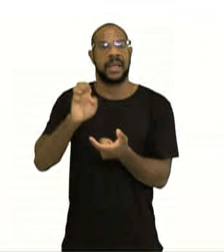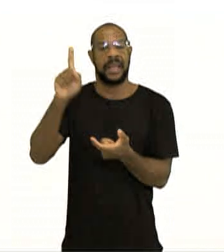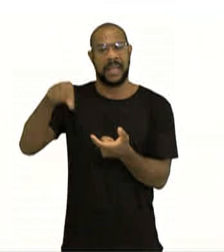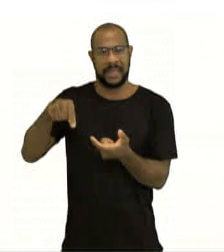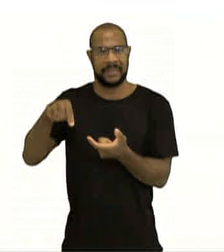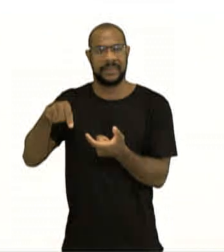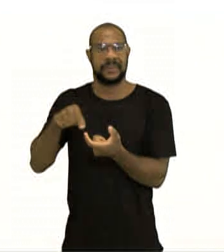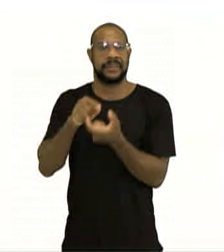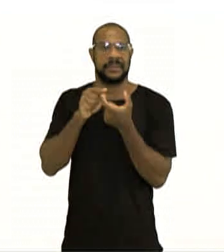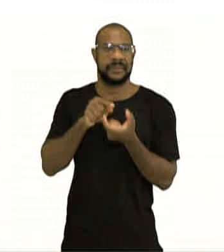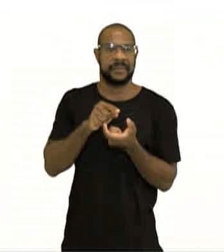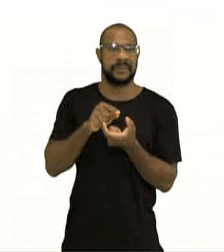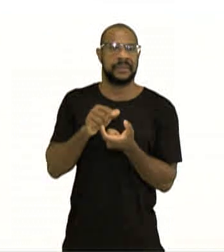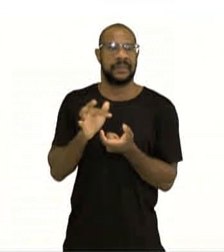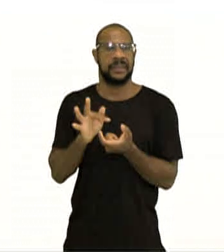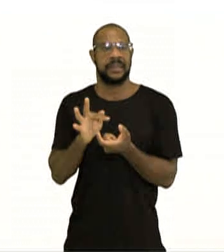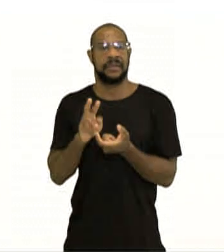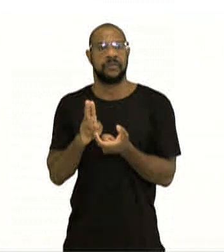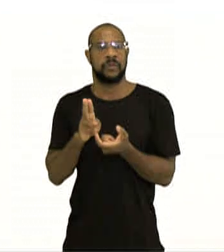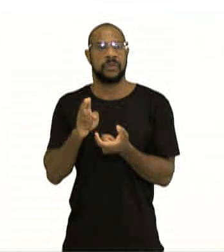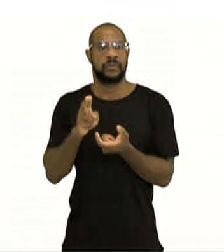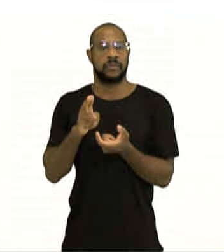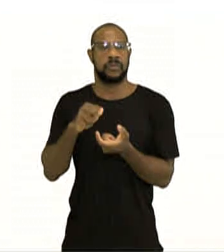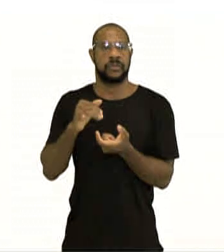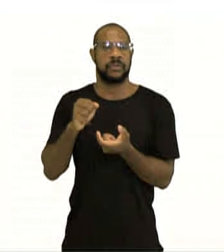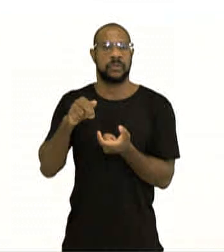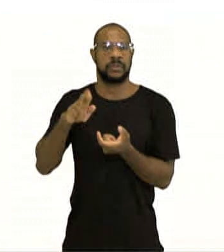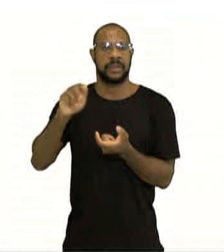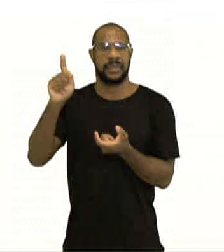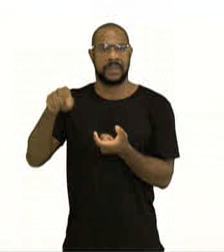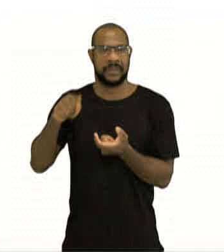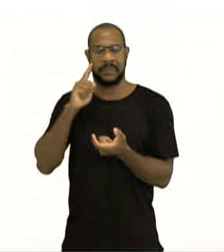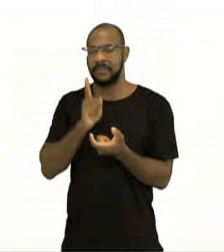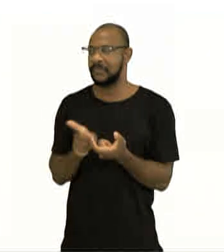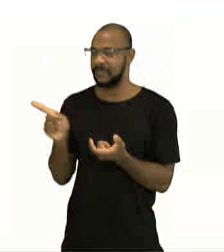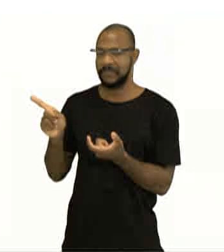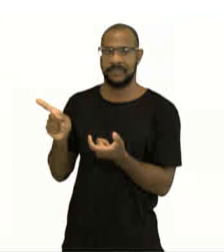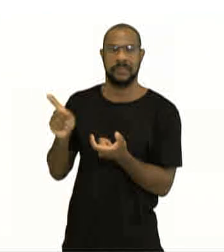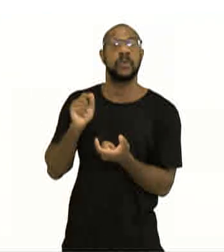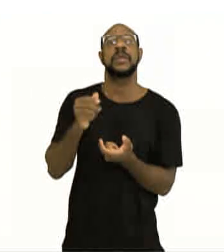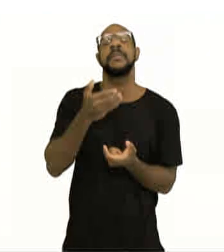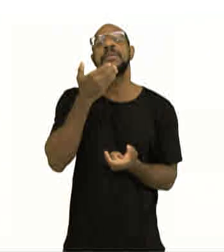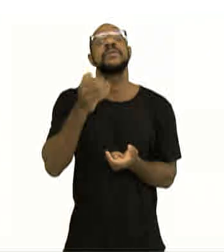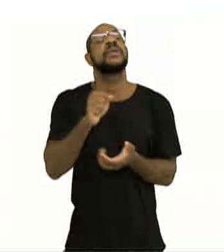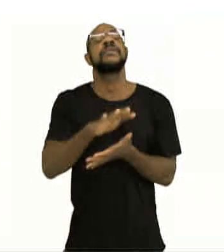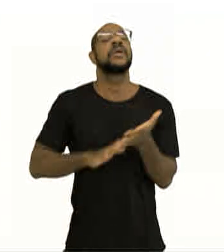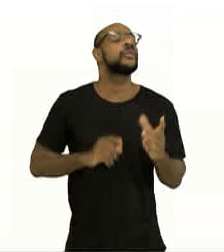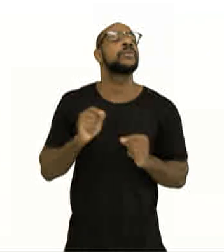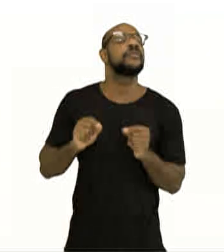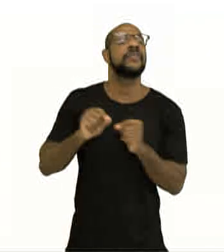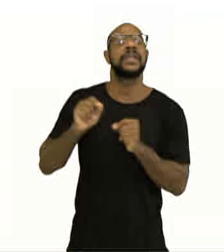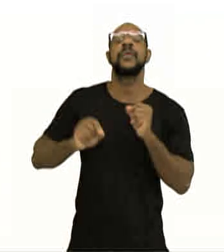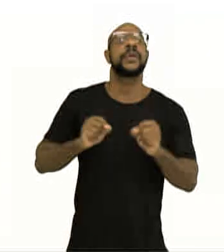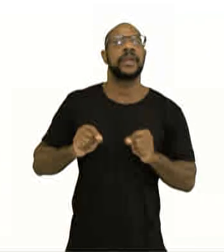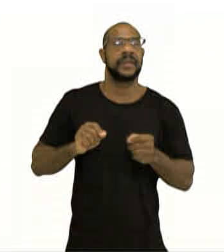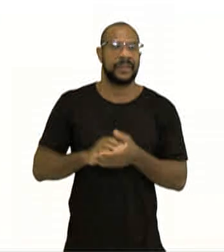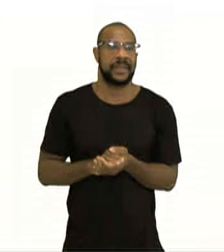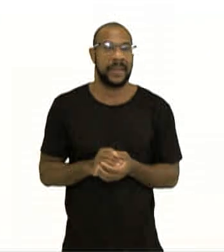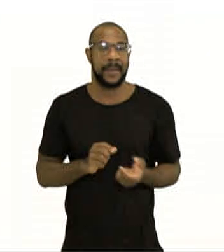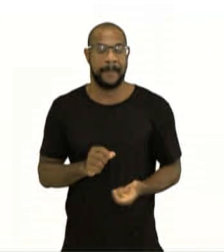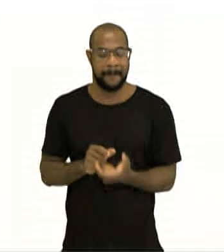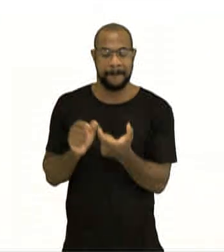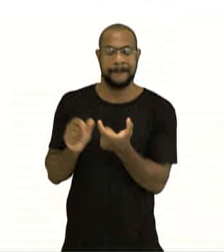funcionará. Observou? Então veja, o que pedia o exercício? As